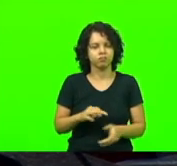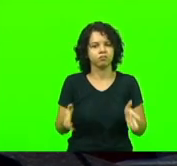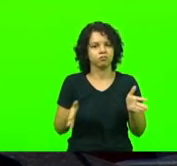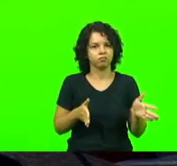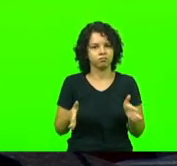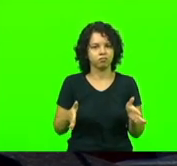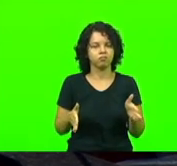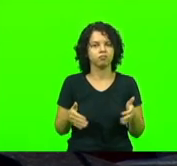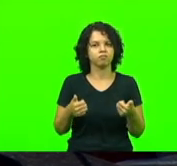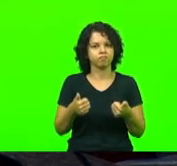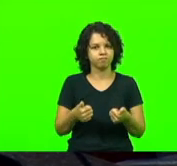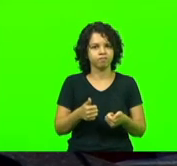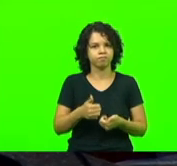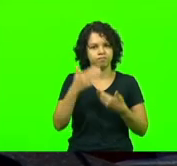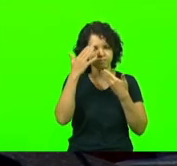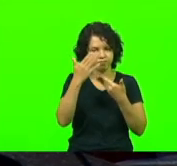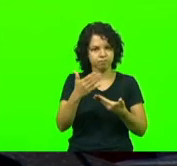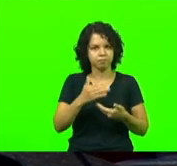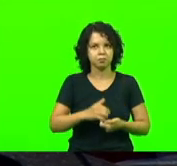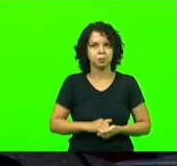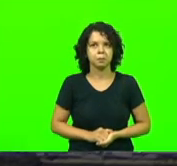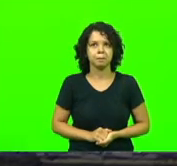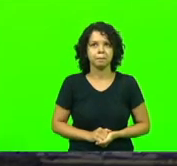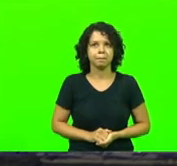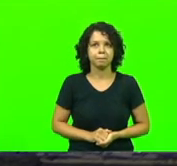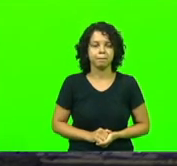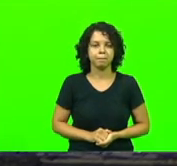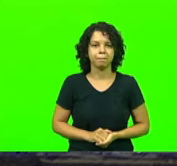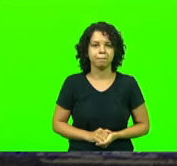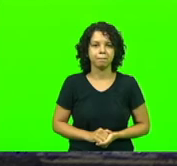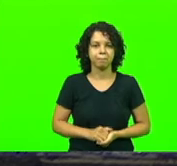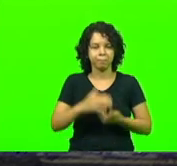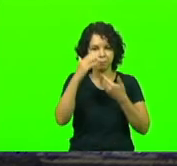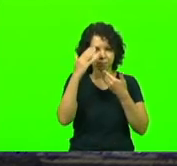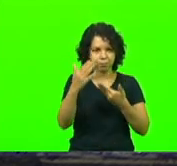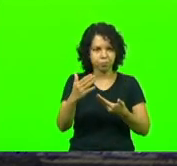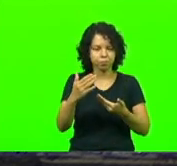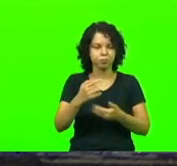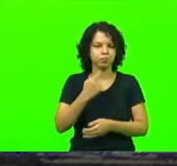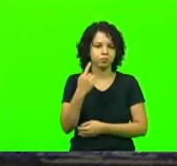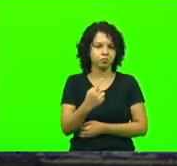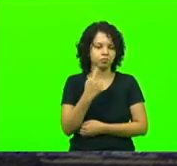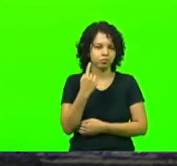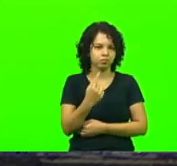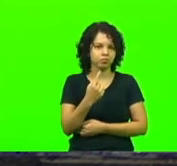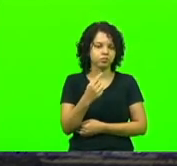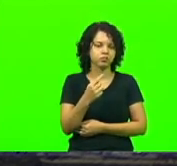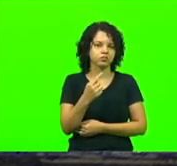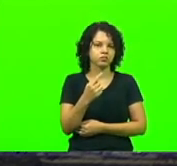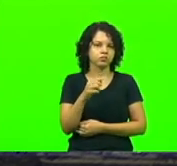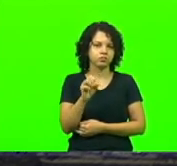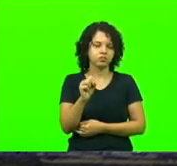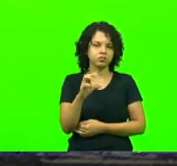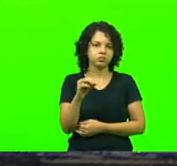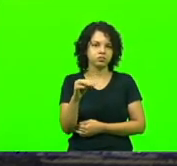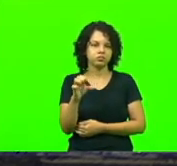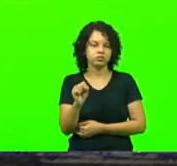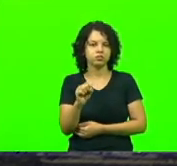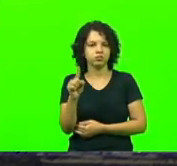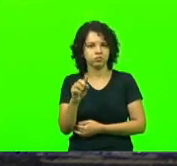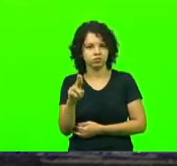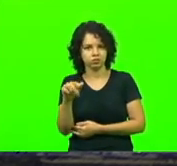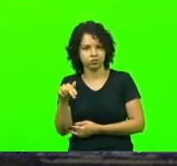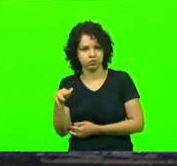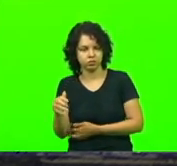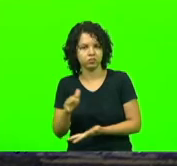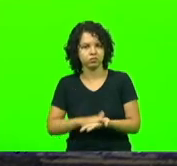bem-vinda. Obrigado, senhor presidente, pela concessão. Obrigado, deputado Celso Zucchi. Parabéns pelo